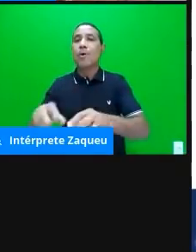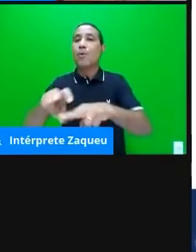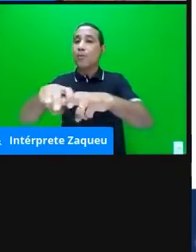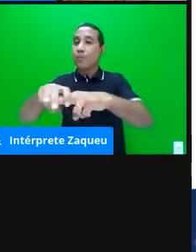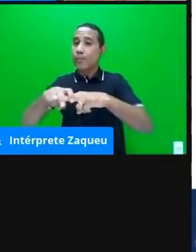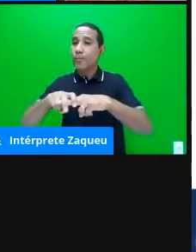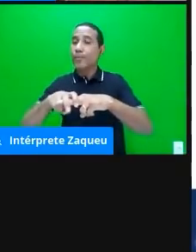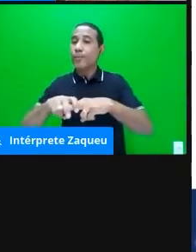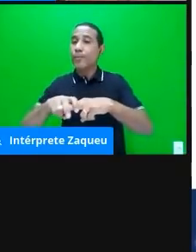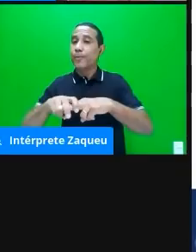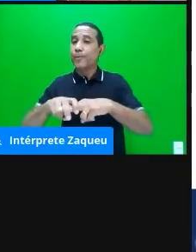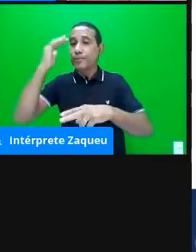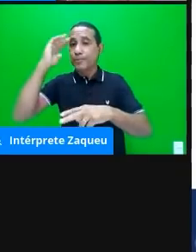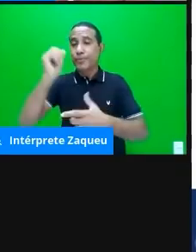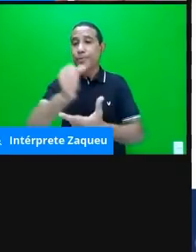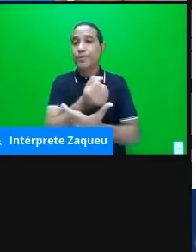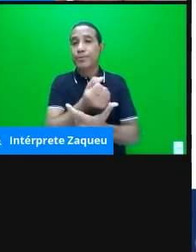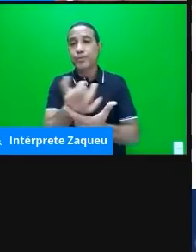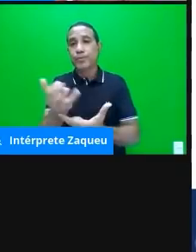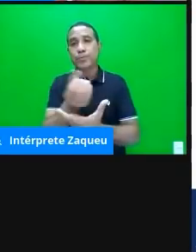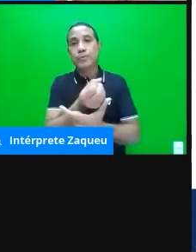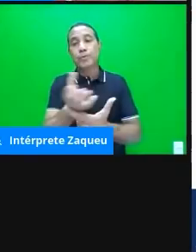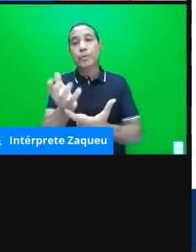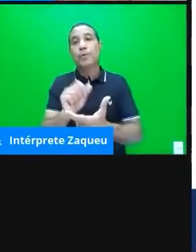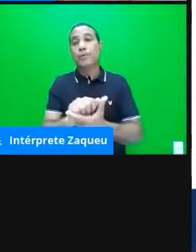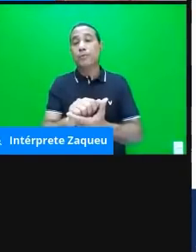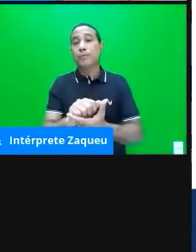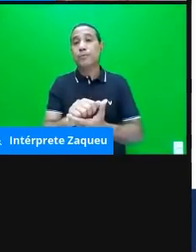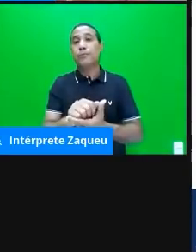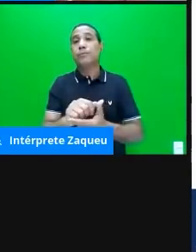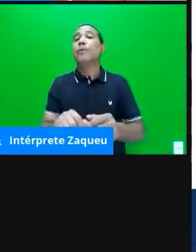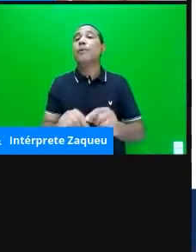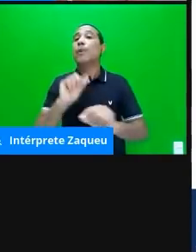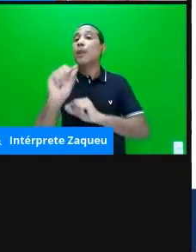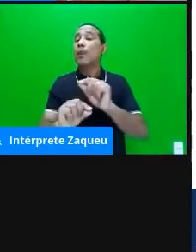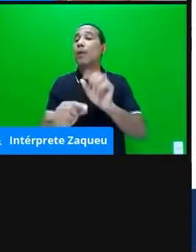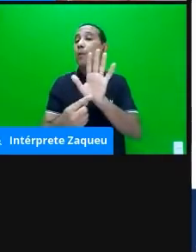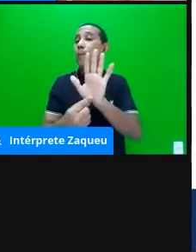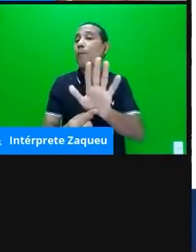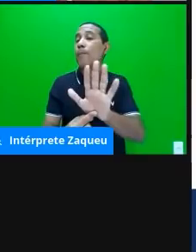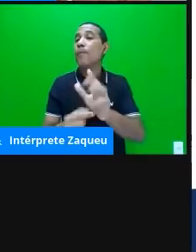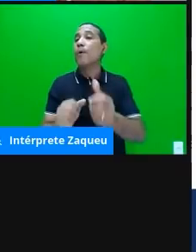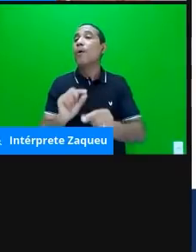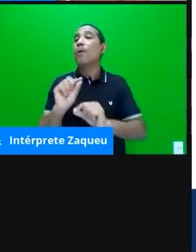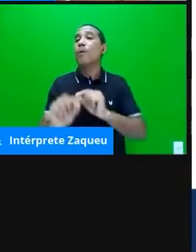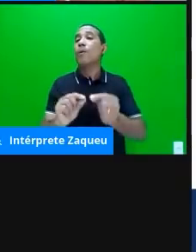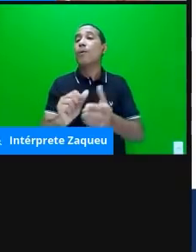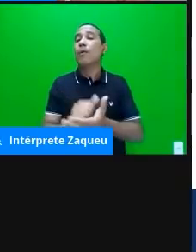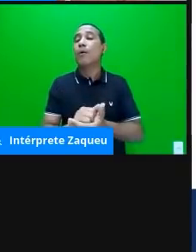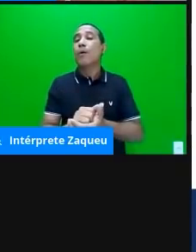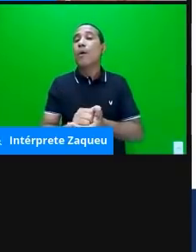O multiletramento, ele aponta para a necessidade da escola contemporânea olhar